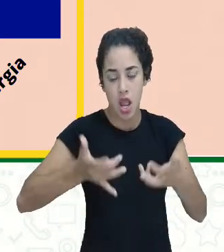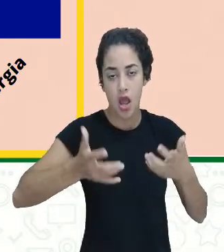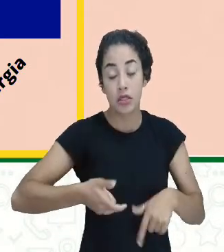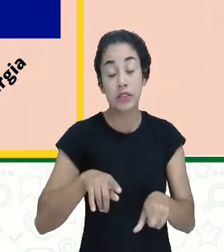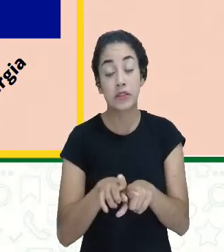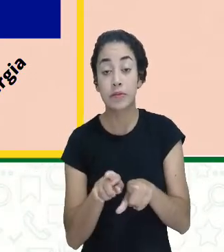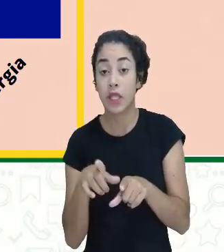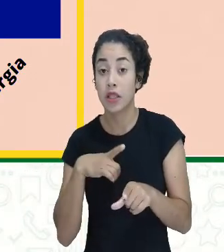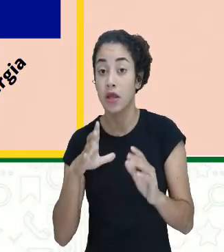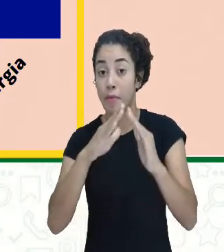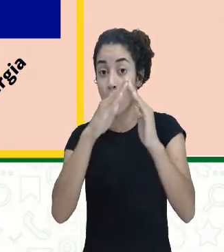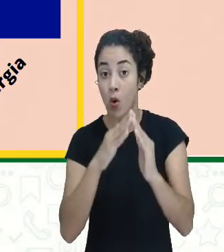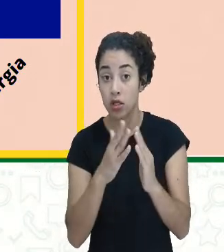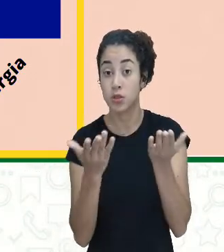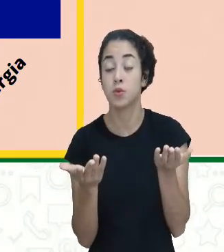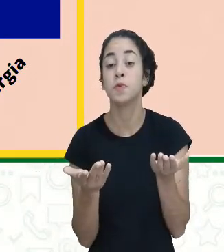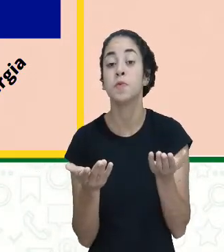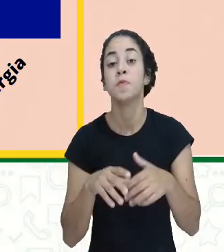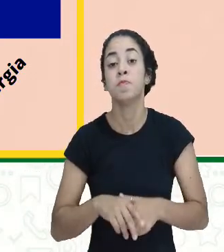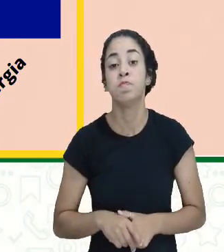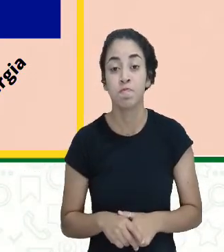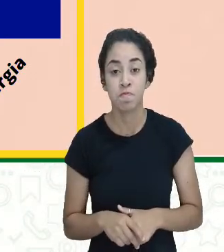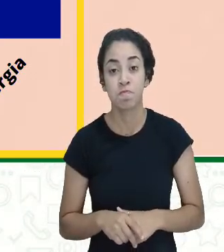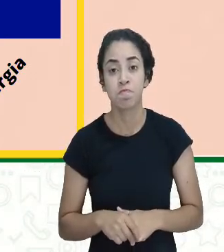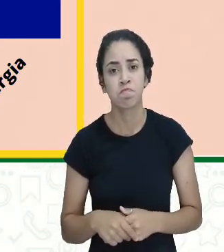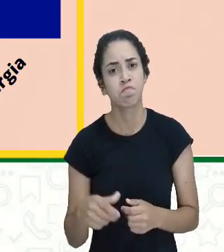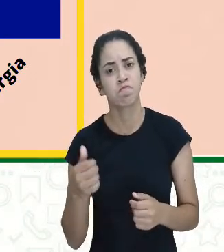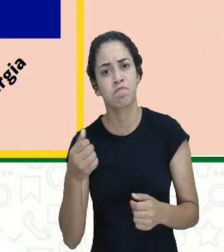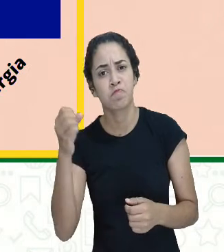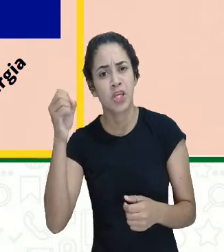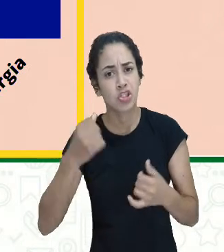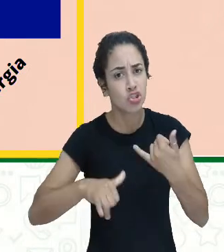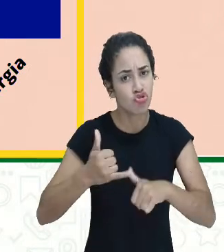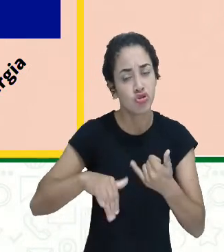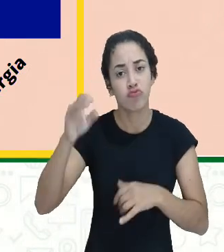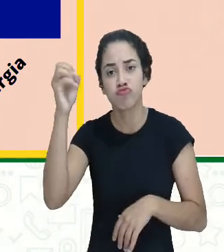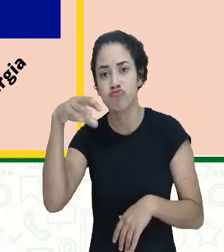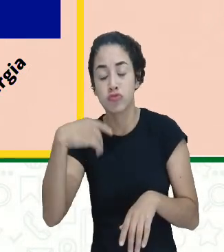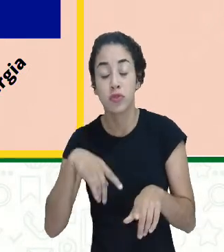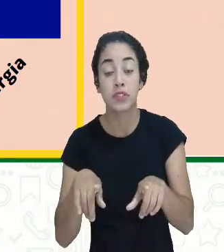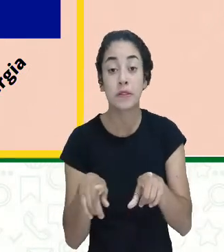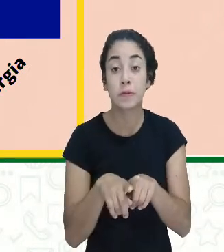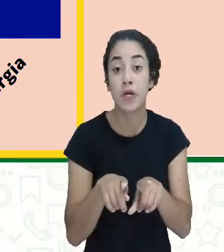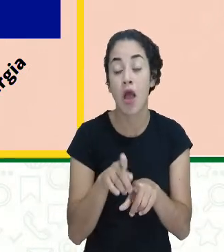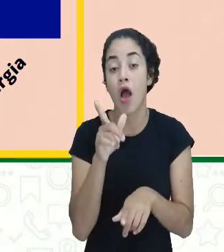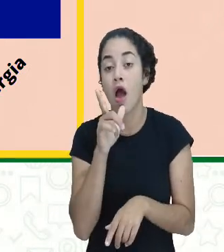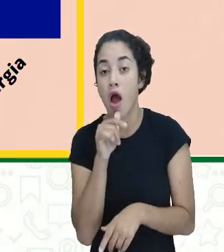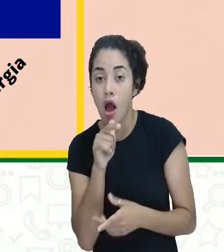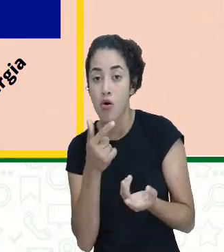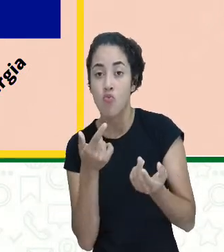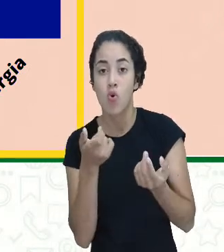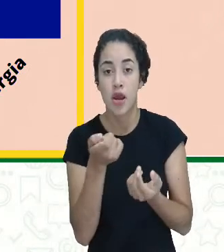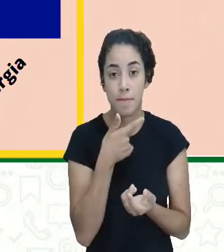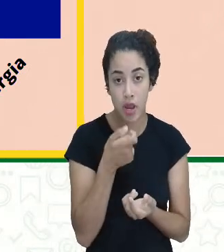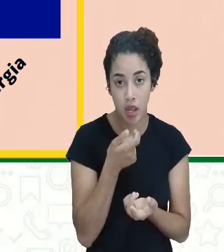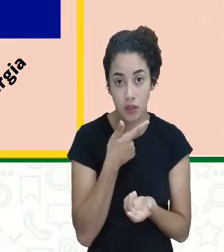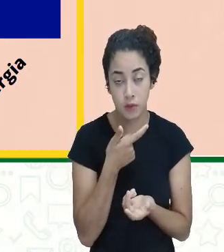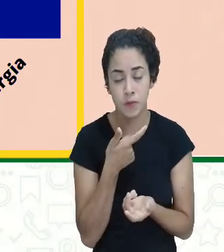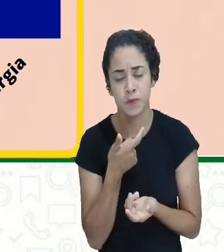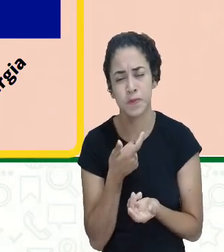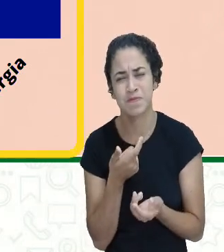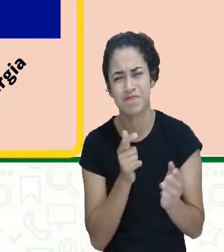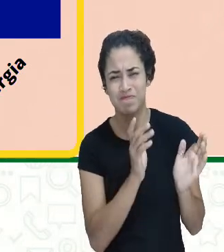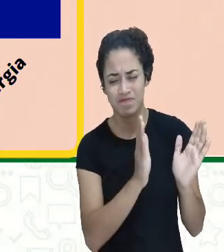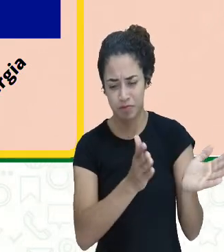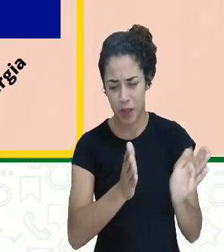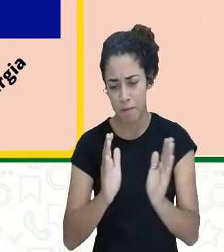vem moradia, vem energia, água e remédios, certo? Então,